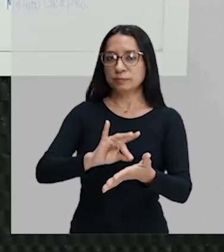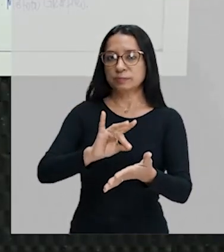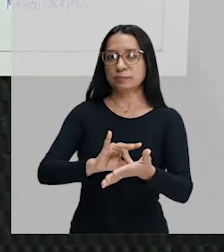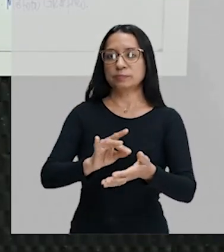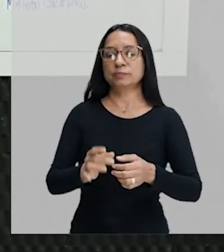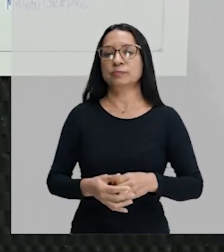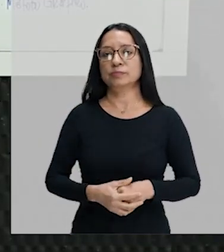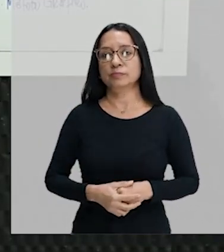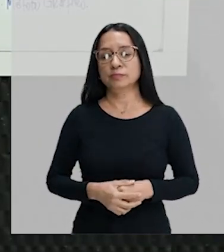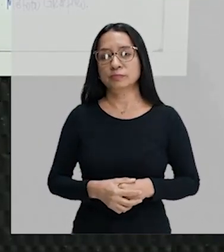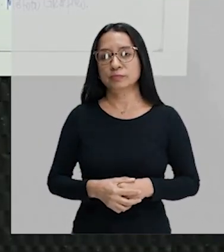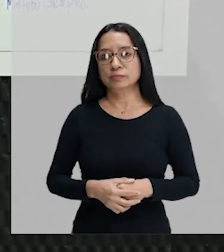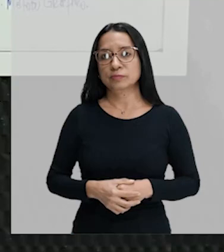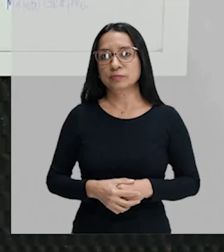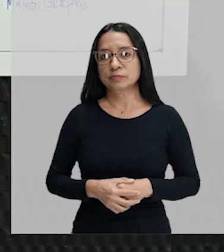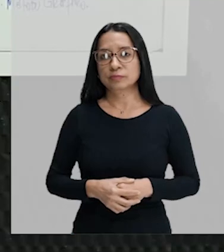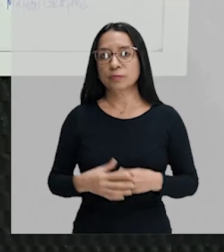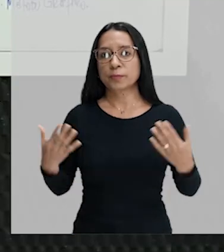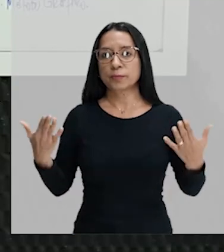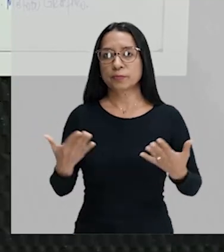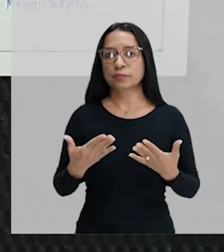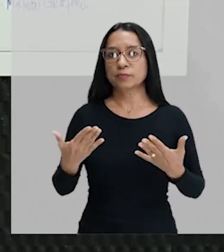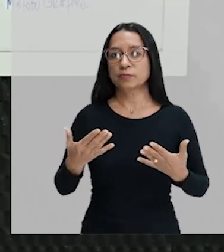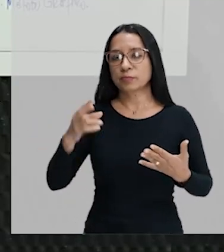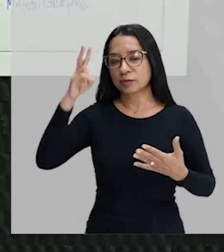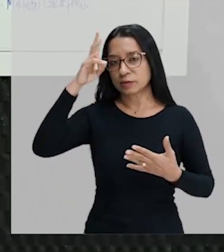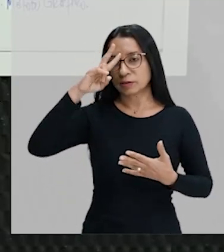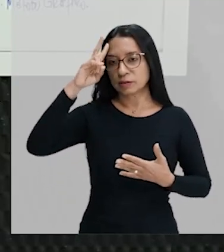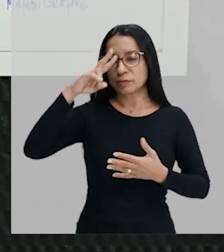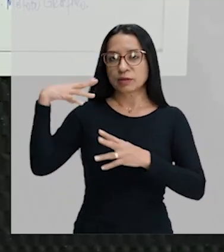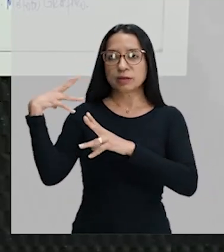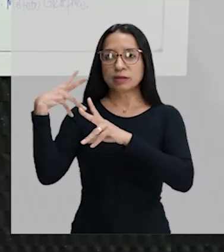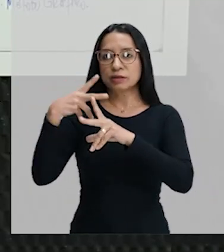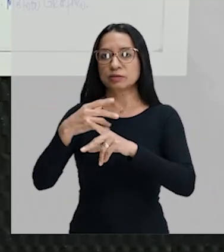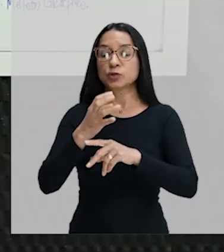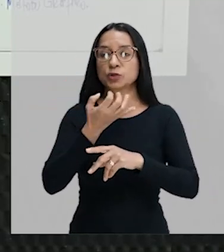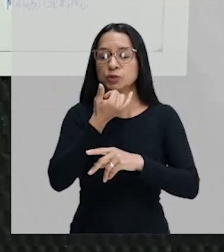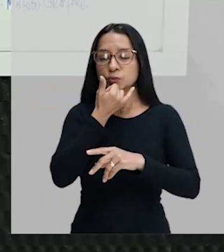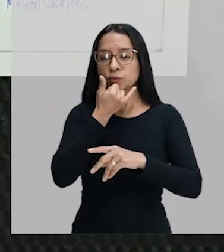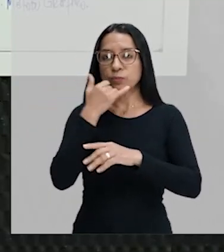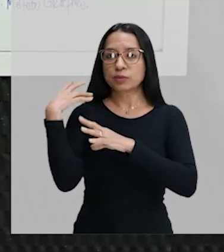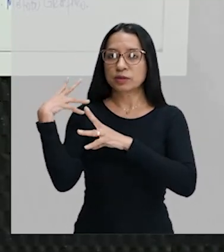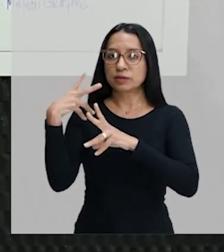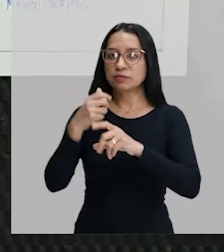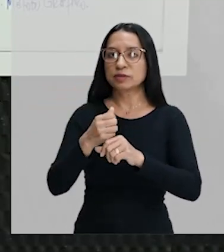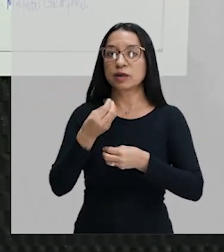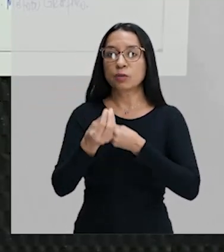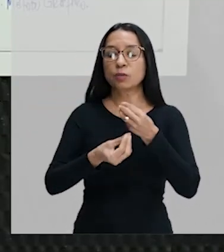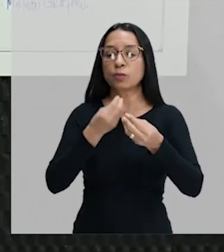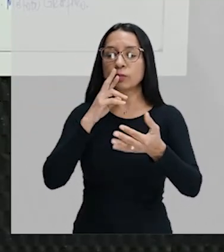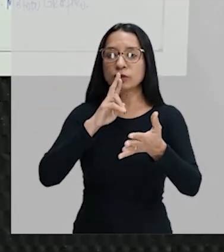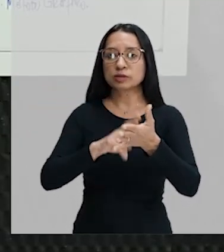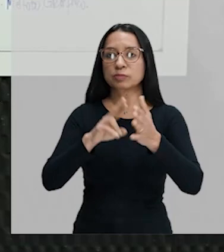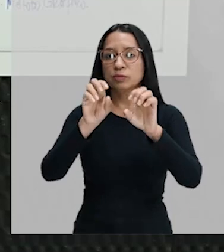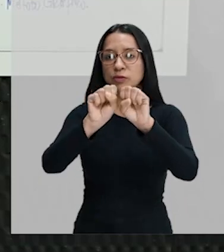verdadeiras. Turma, a gente vai agora relembrar como é que resolve um sistema de equações, esses mais simples,